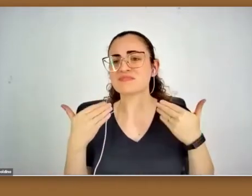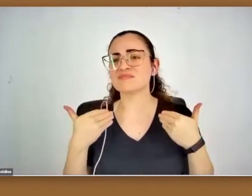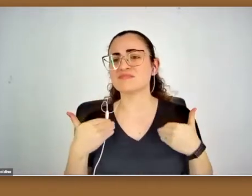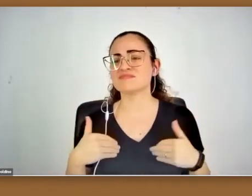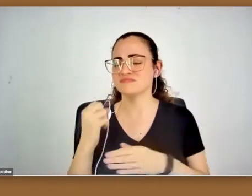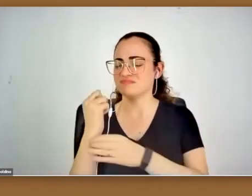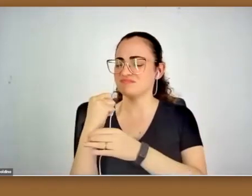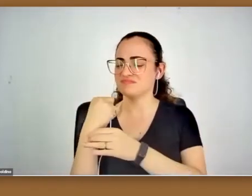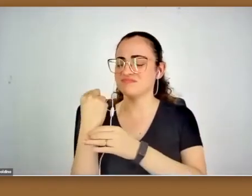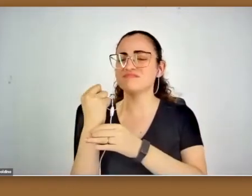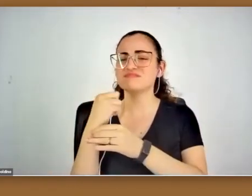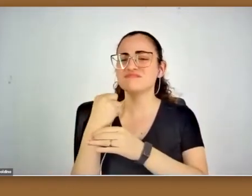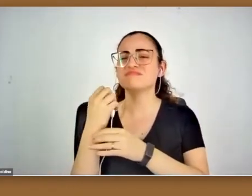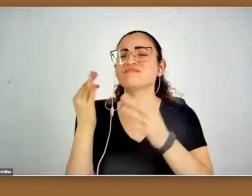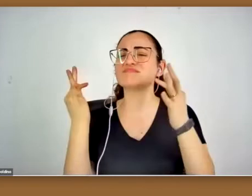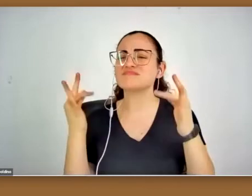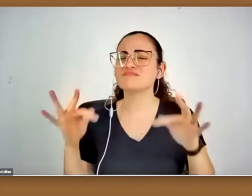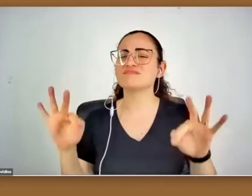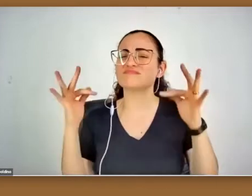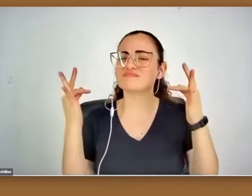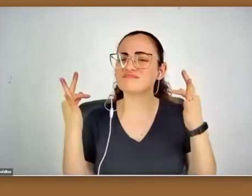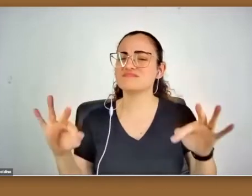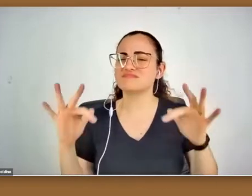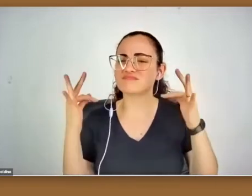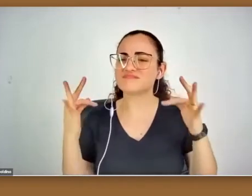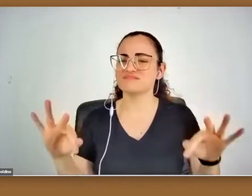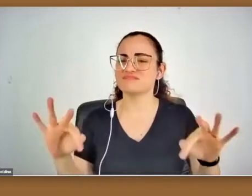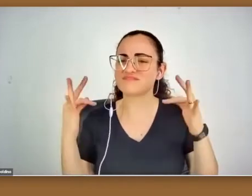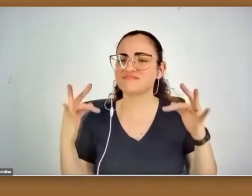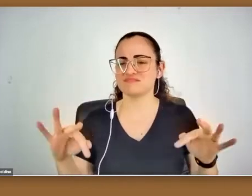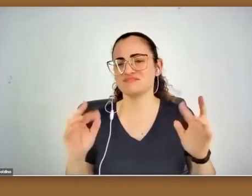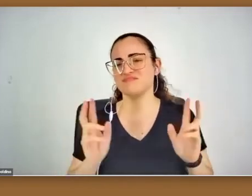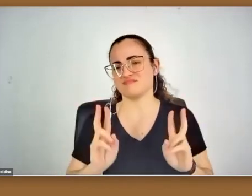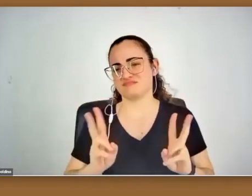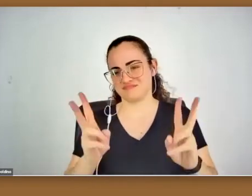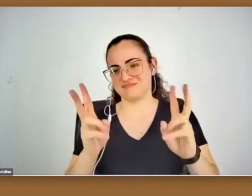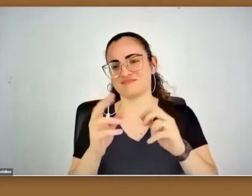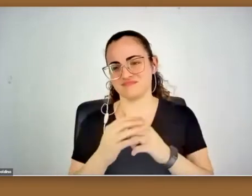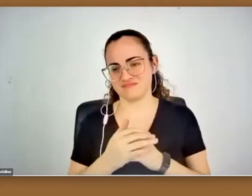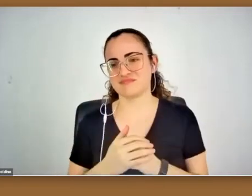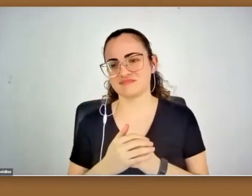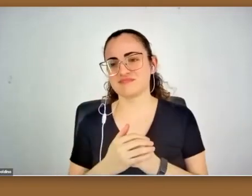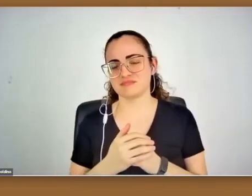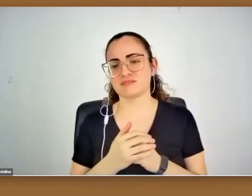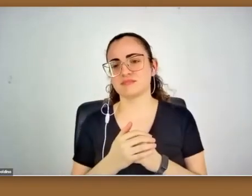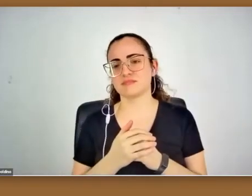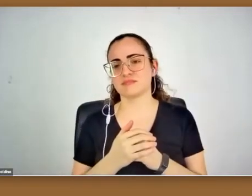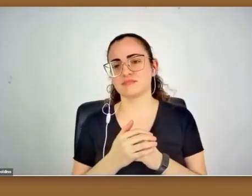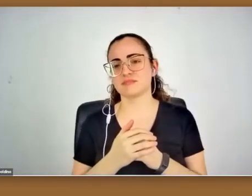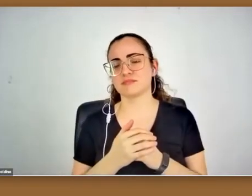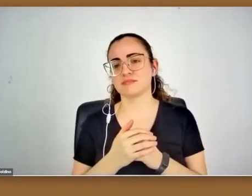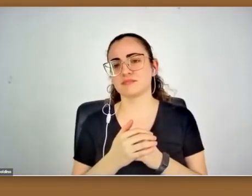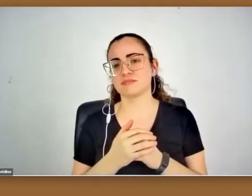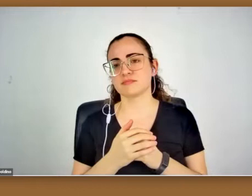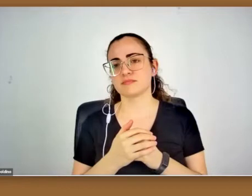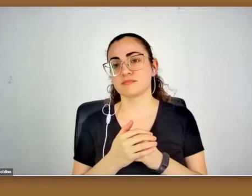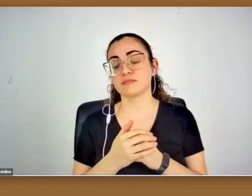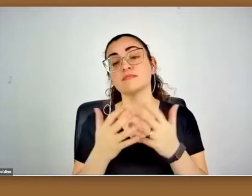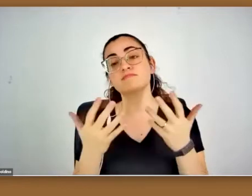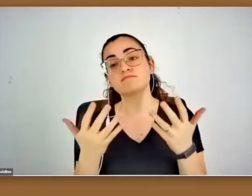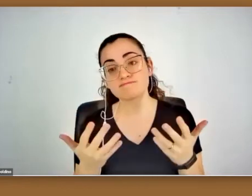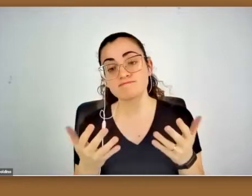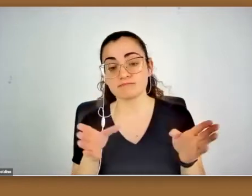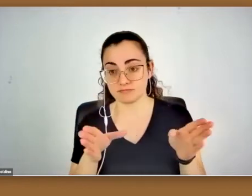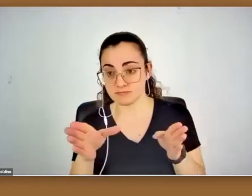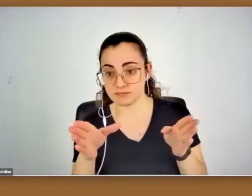Tá? Então, você também, epidemiologicamente, na população, você vai ver o quê? Períodos mais quentes e mais